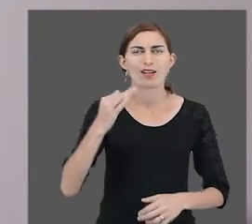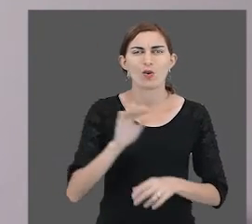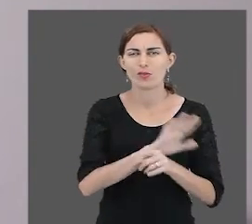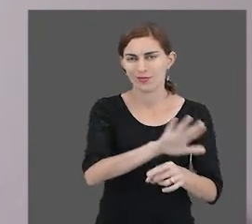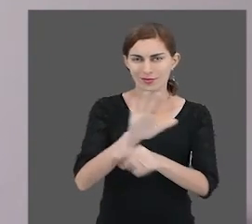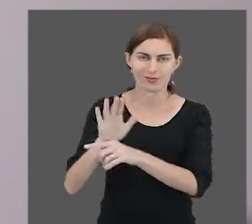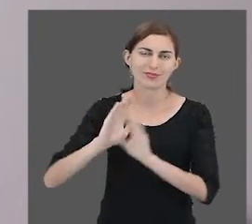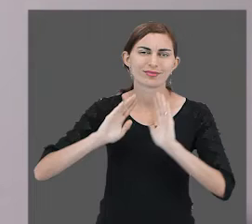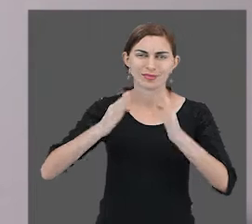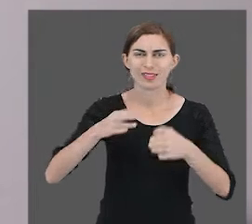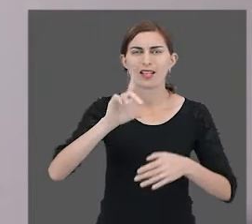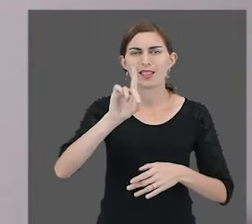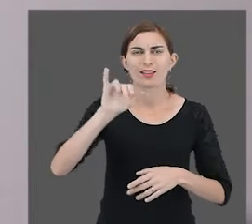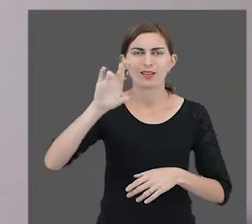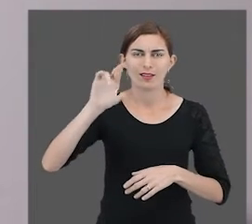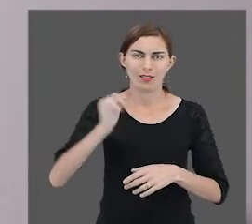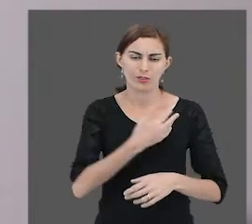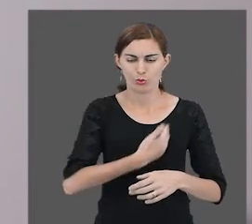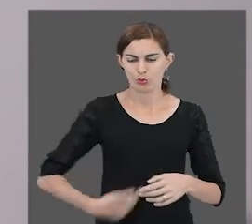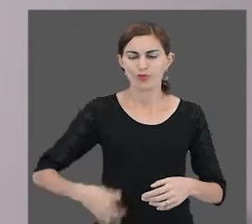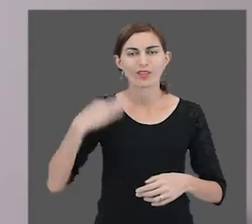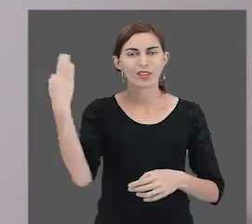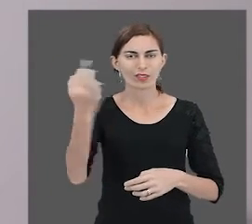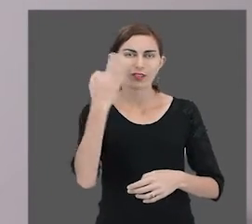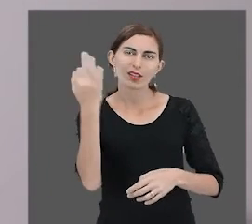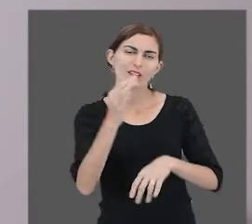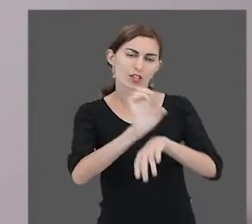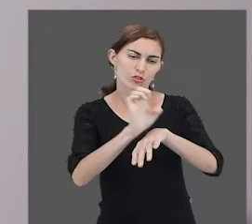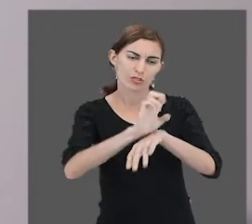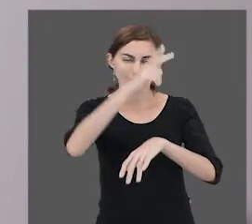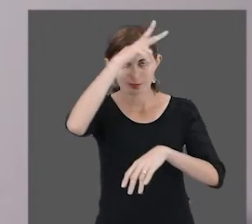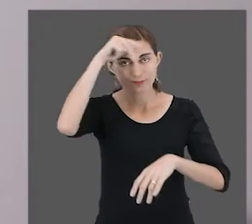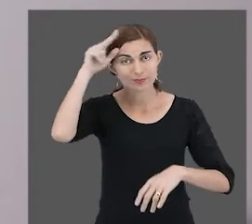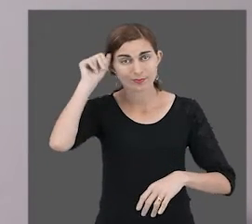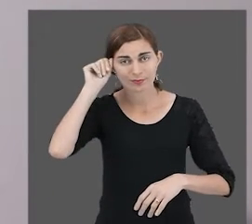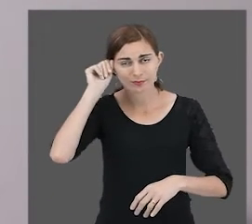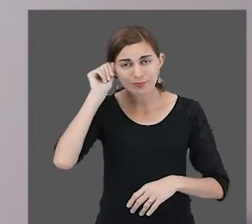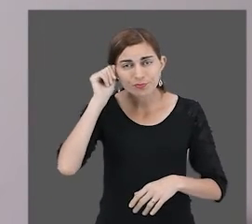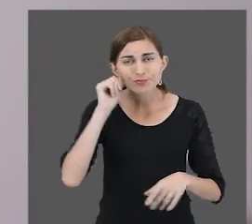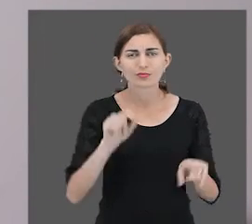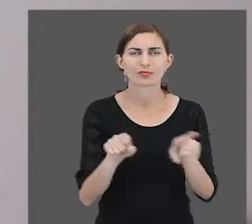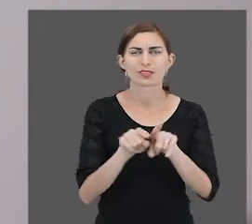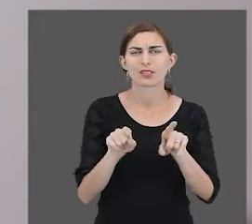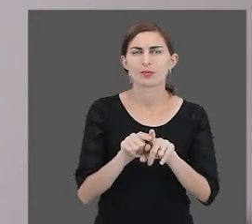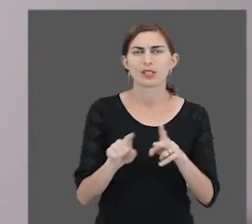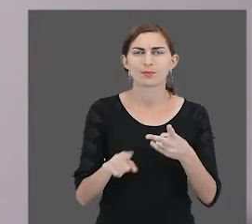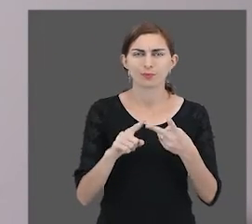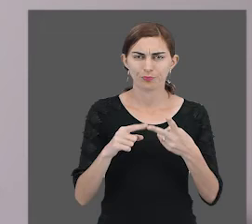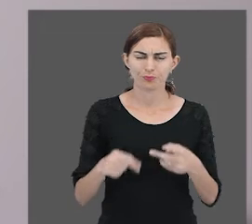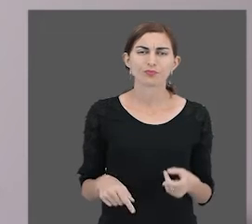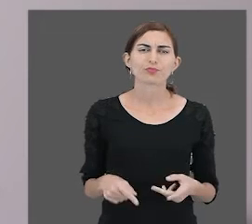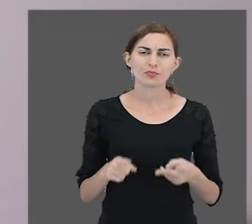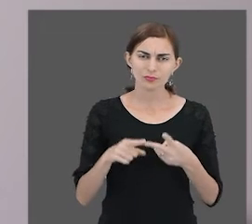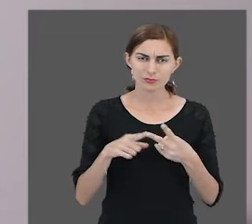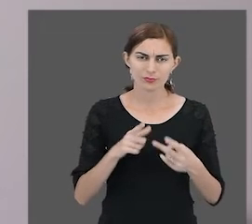de assistência direta do governo federal a estados e municípios. Temos ainda as